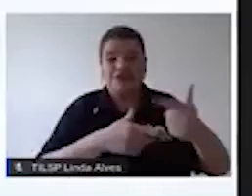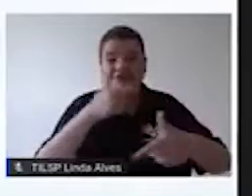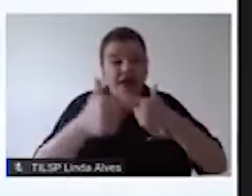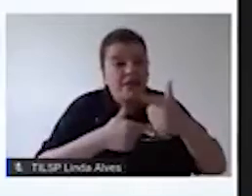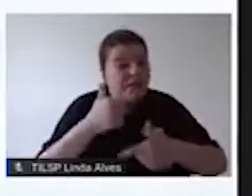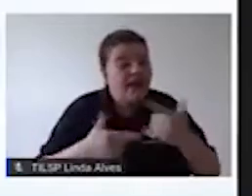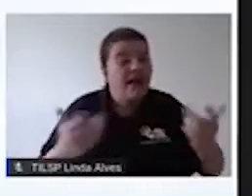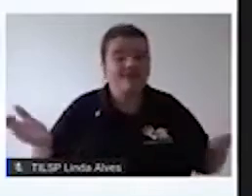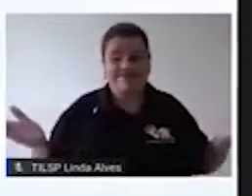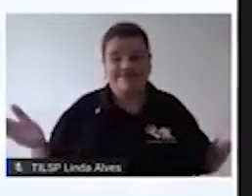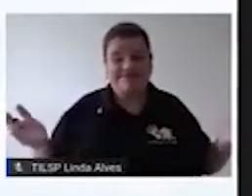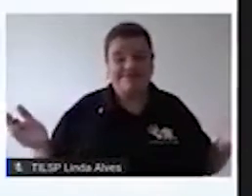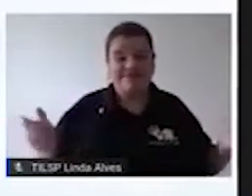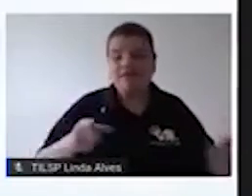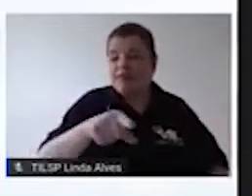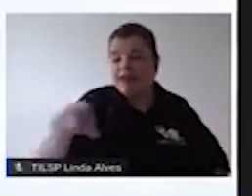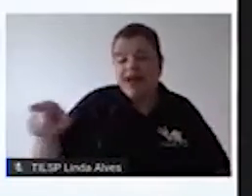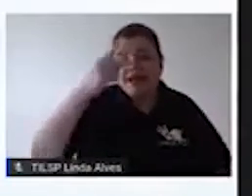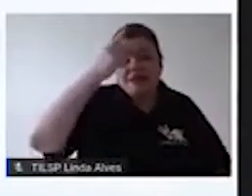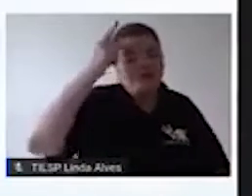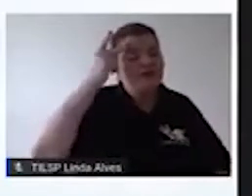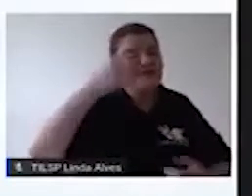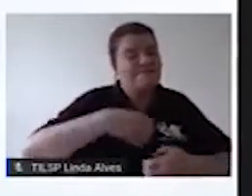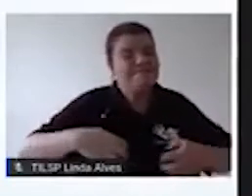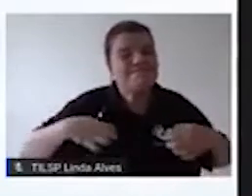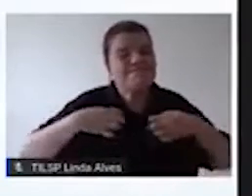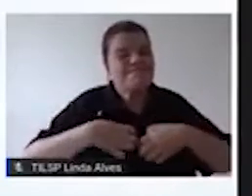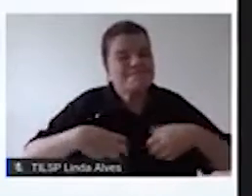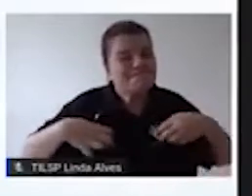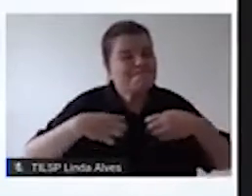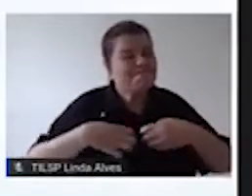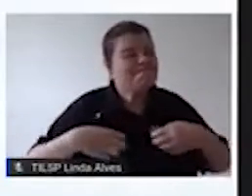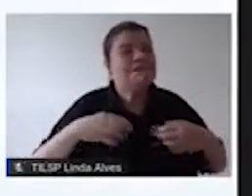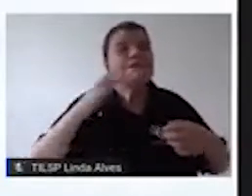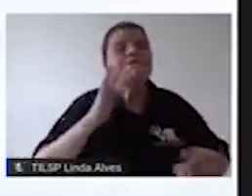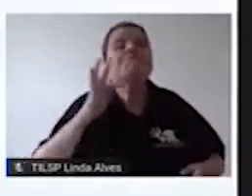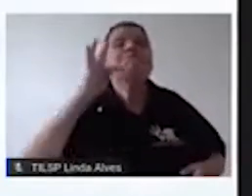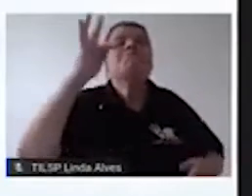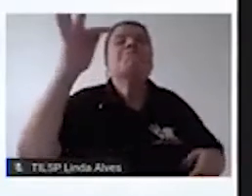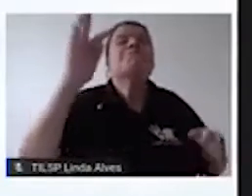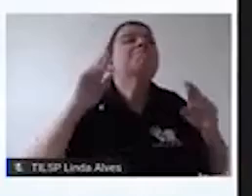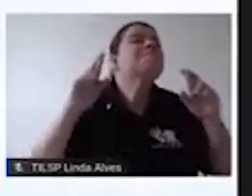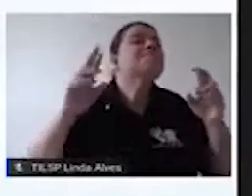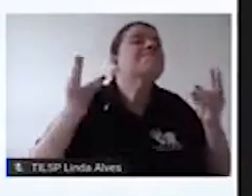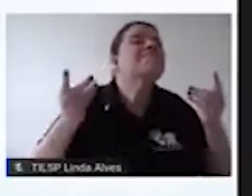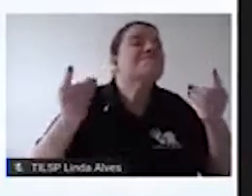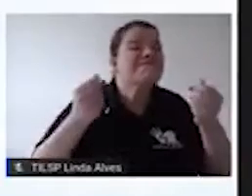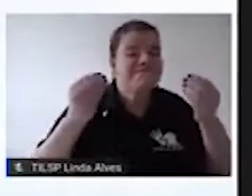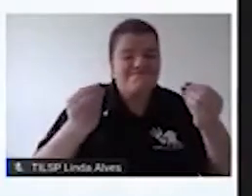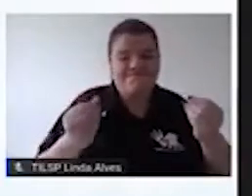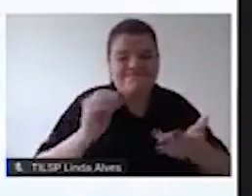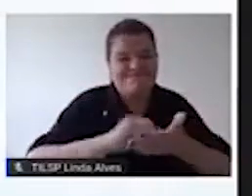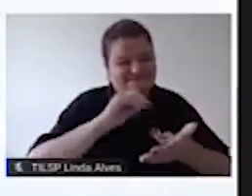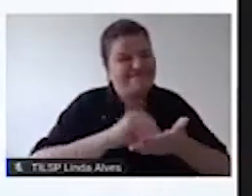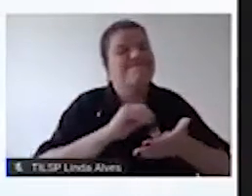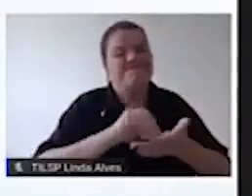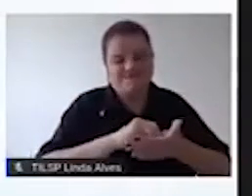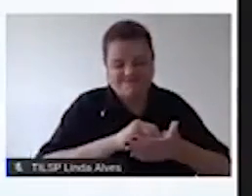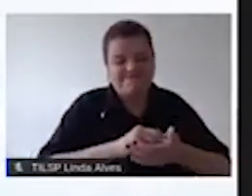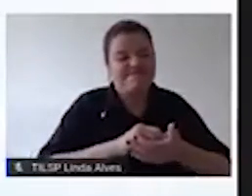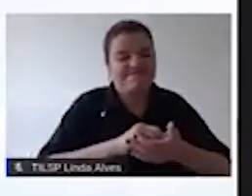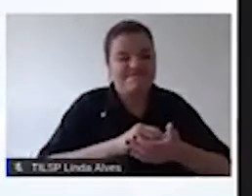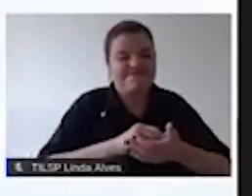de desesperança dentro de uma condição de perspectiva, né, de trabalho, especialmente,